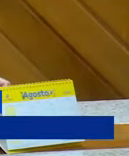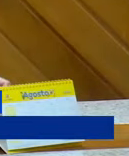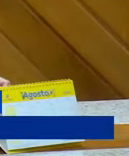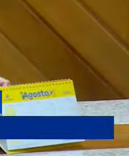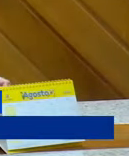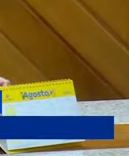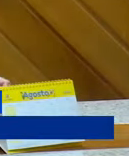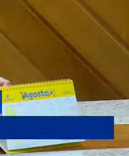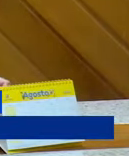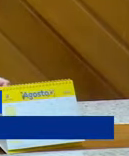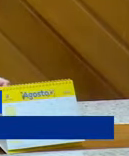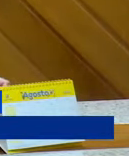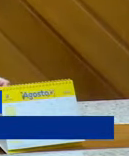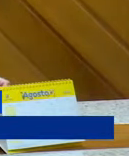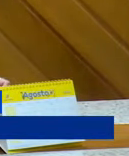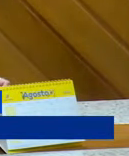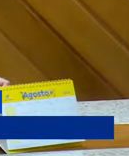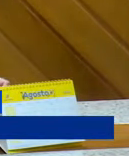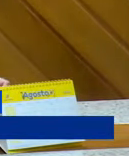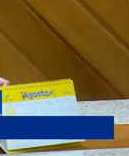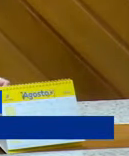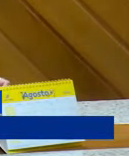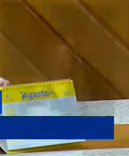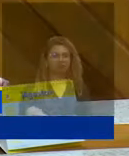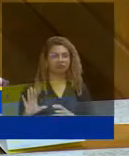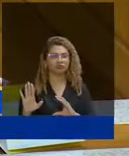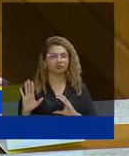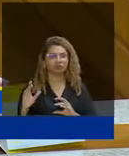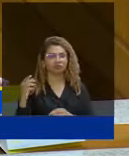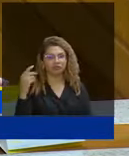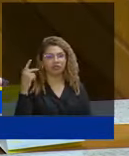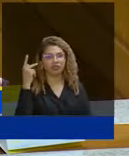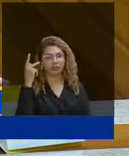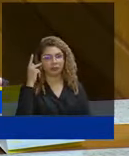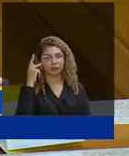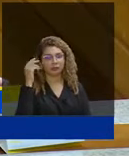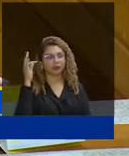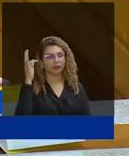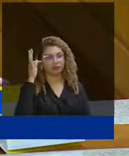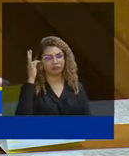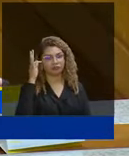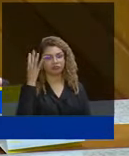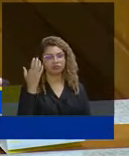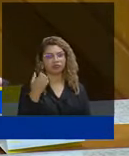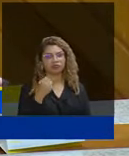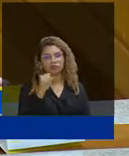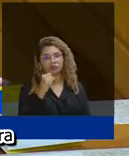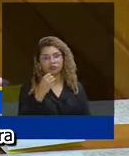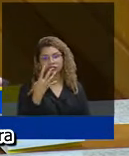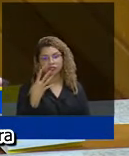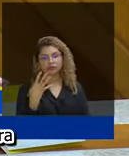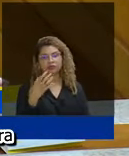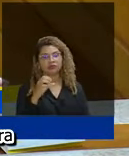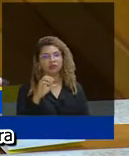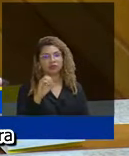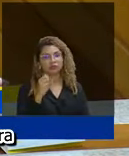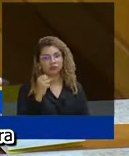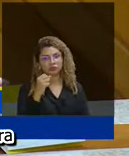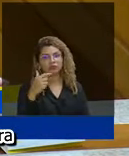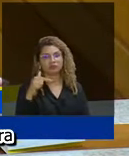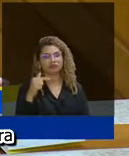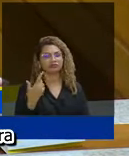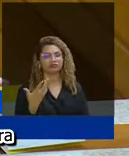Paulo claro de Oliveira e traje Furlan, toga preta. em face do acordo do TRE Amapá número 8437, que negou provimento ao